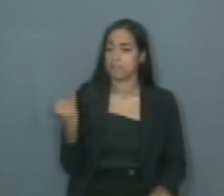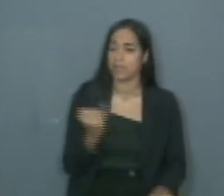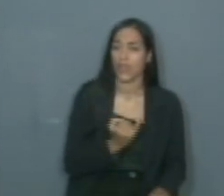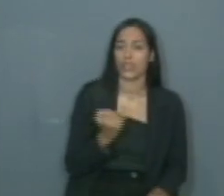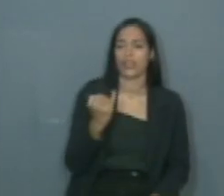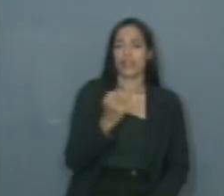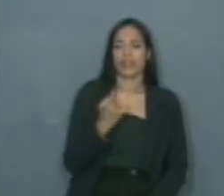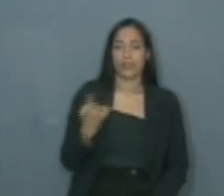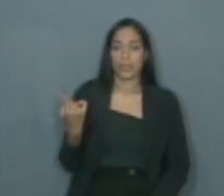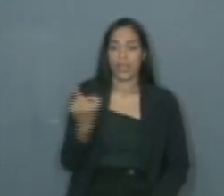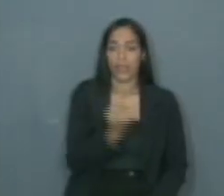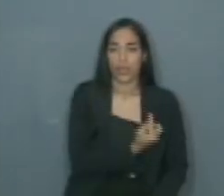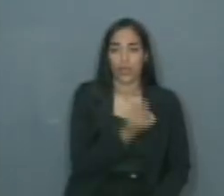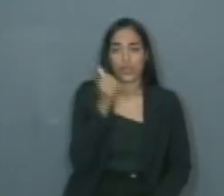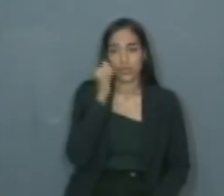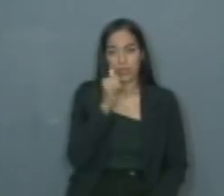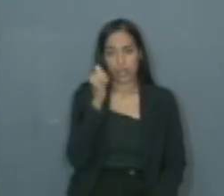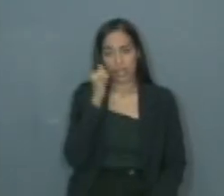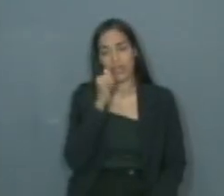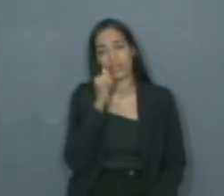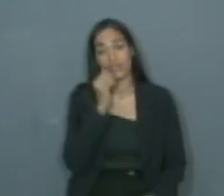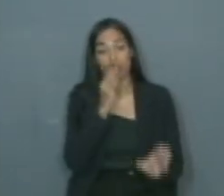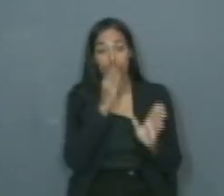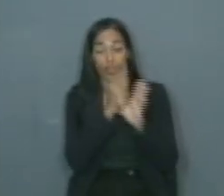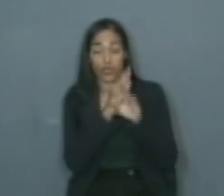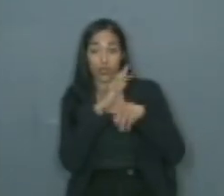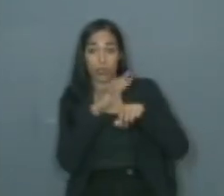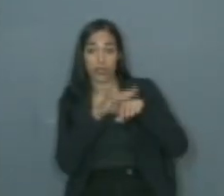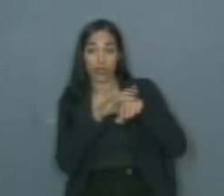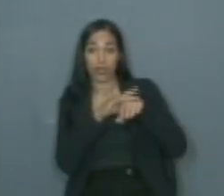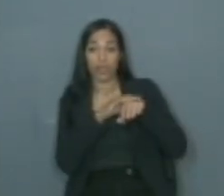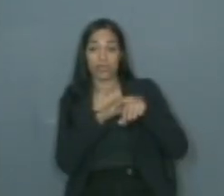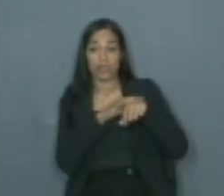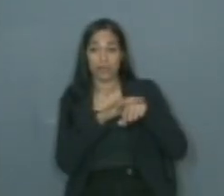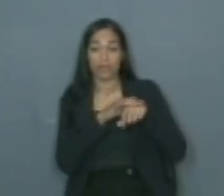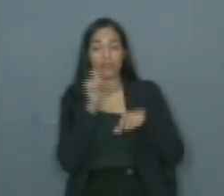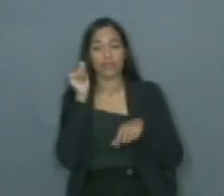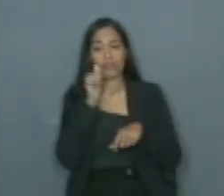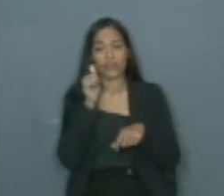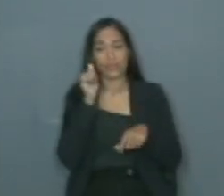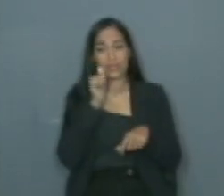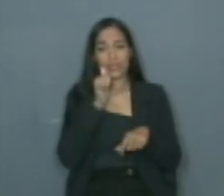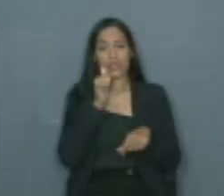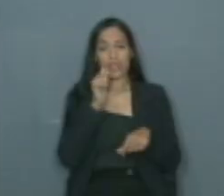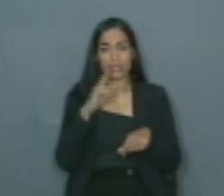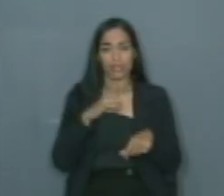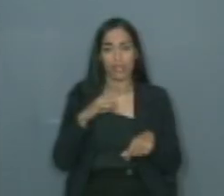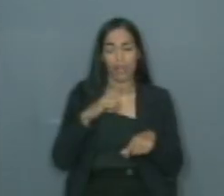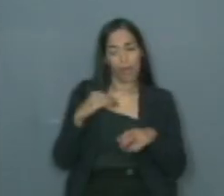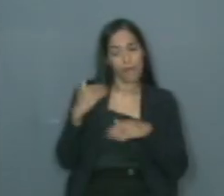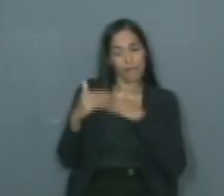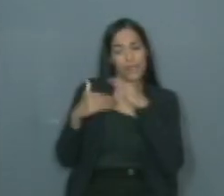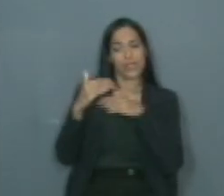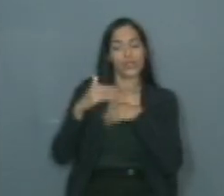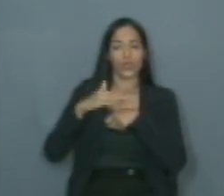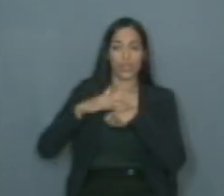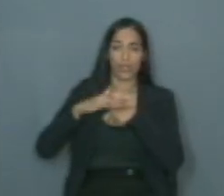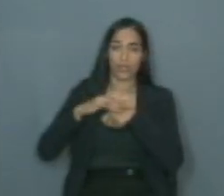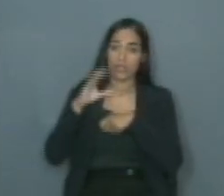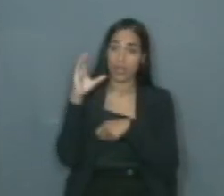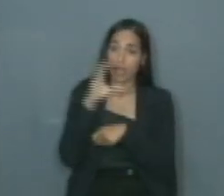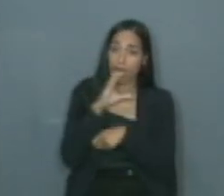nós. Repito, o subdiagnóstico dessa doença é o que faz com que muitas mulheres tenham um avanço da doença muito